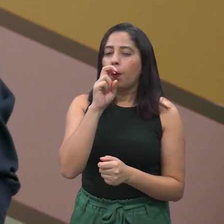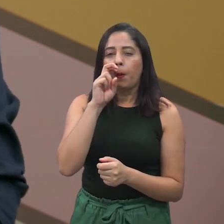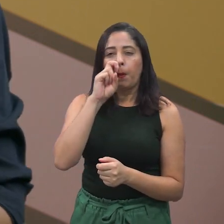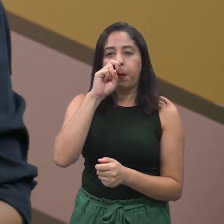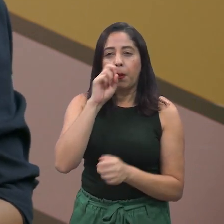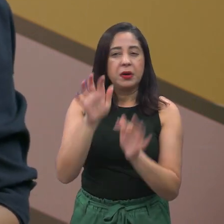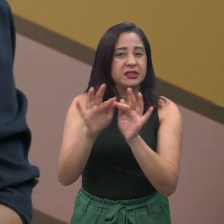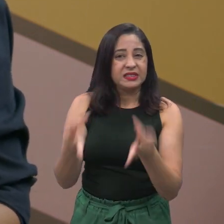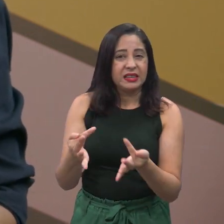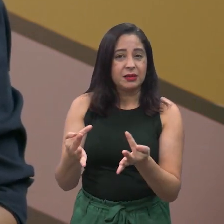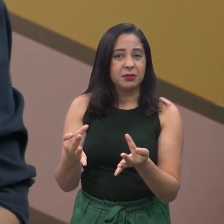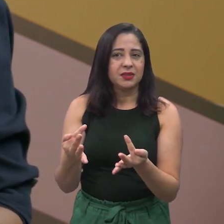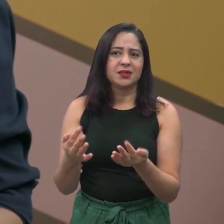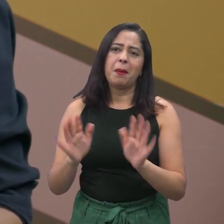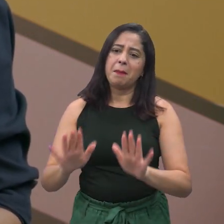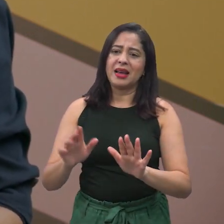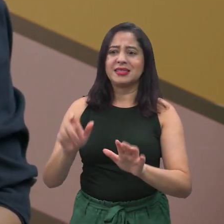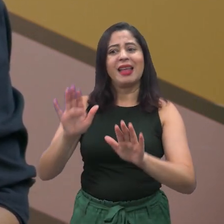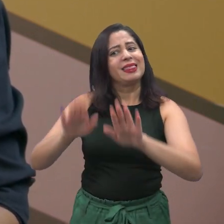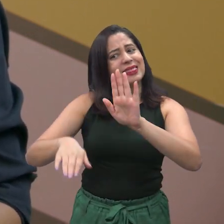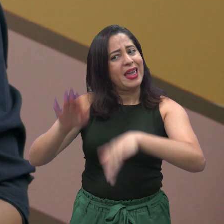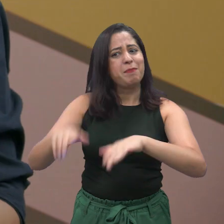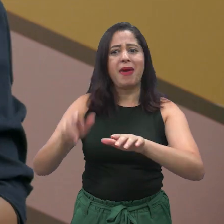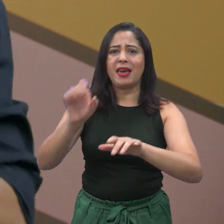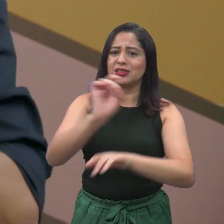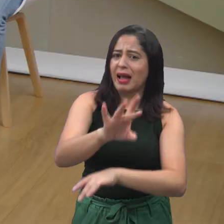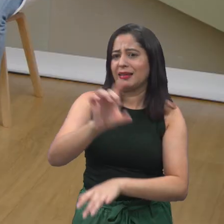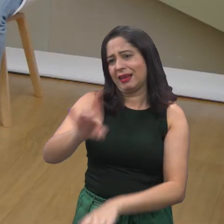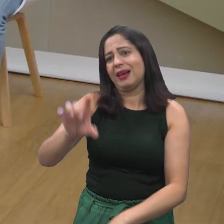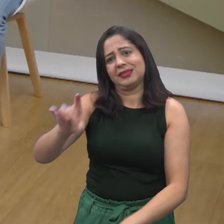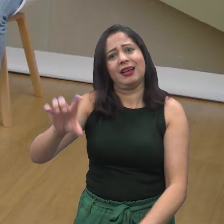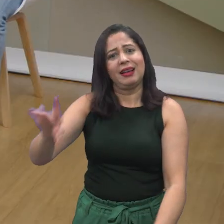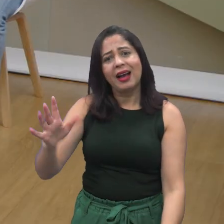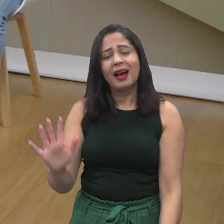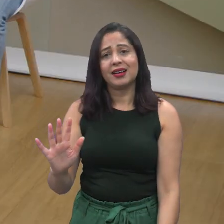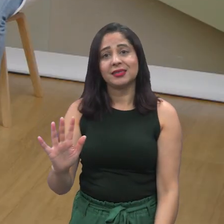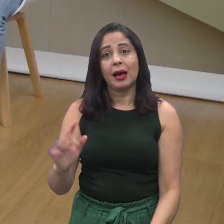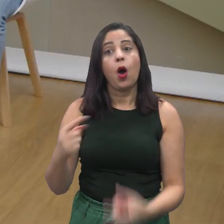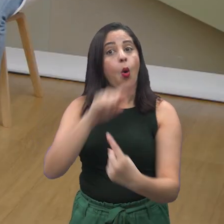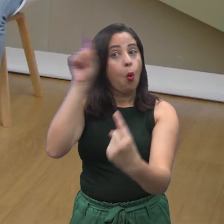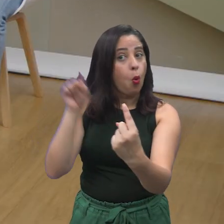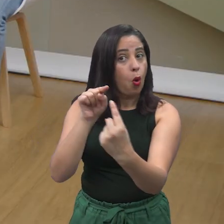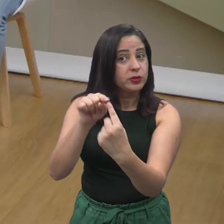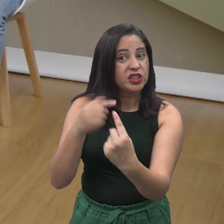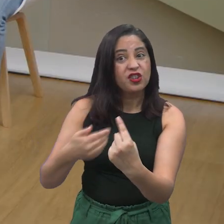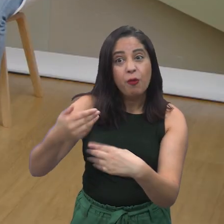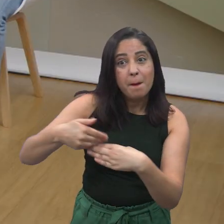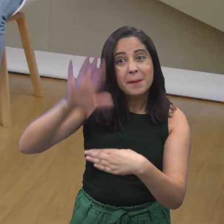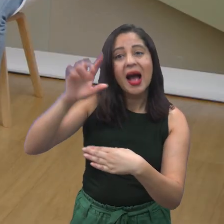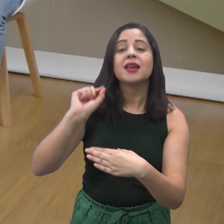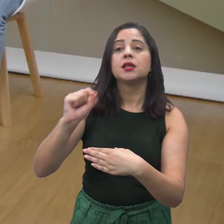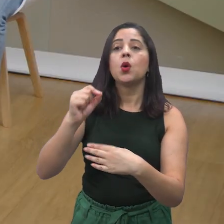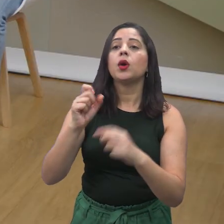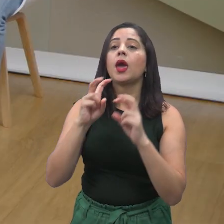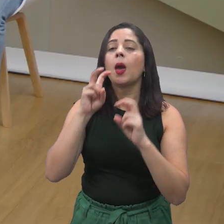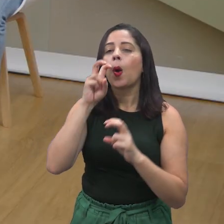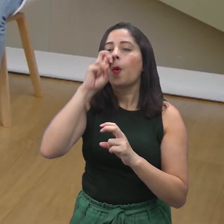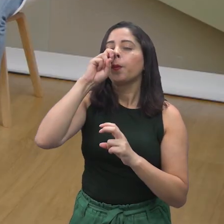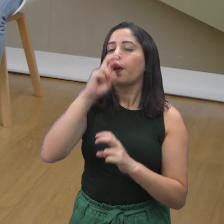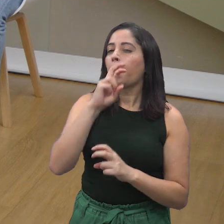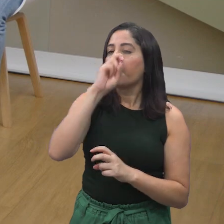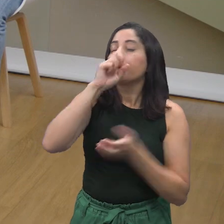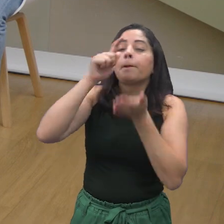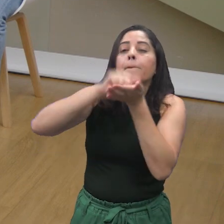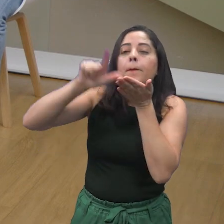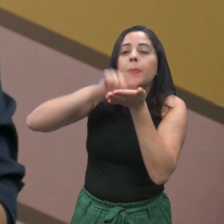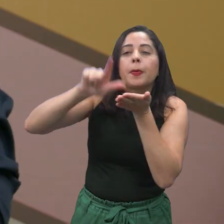os primeiros estudos, quanto que eu ponho no nariz, cada um tem um buraco de um tamanho. Então, a intenção nossa é umidificar e tirar os resíduos, ou aquilo que possa estimular o meu